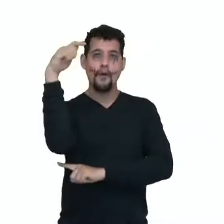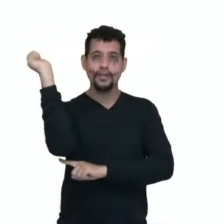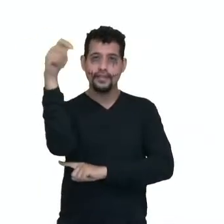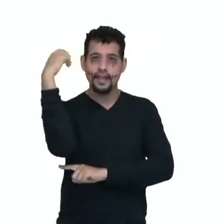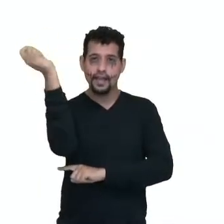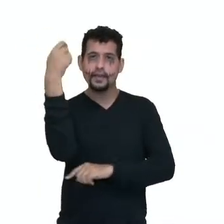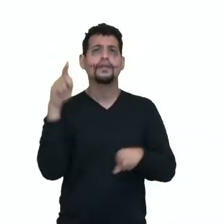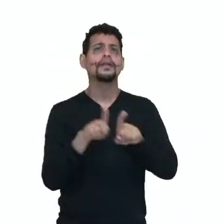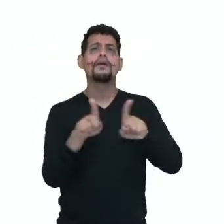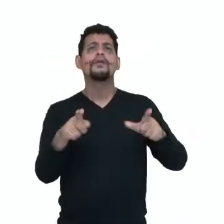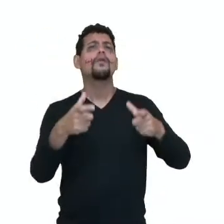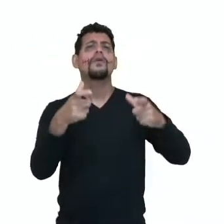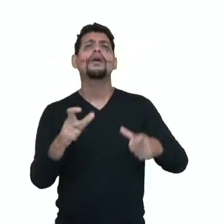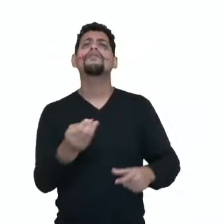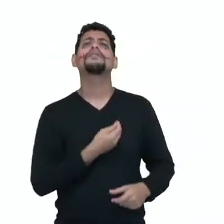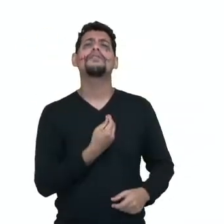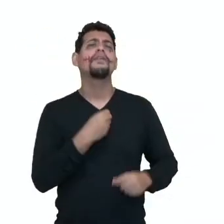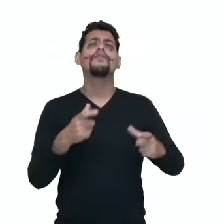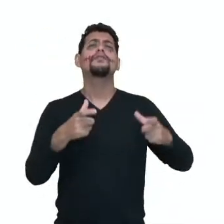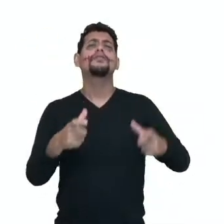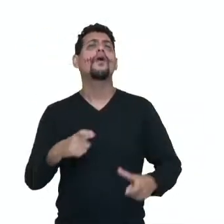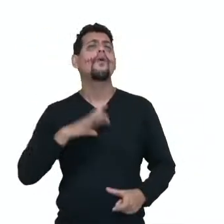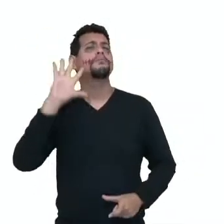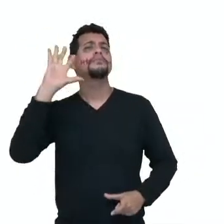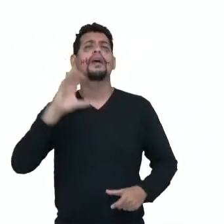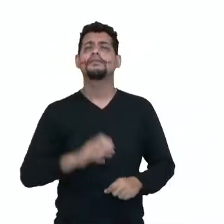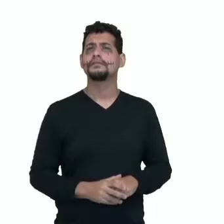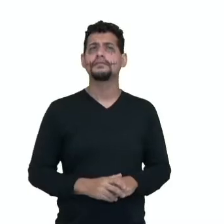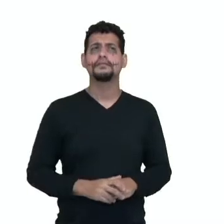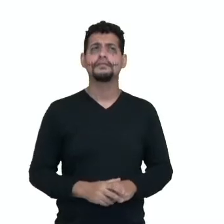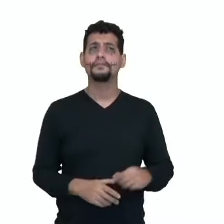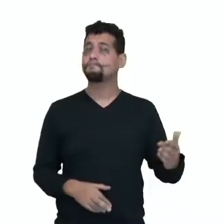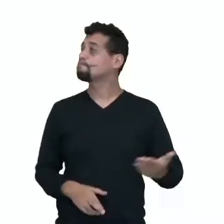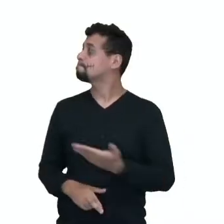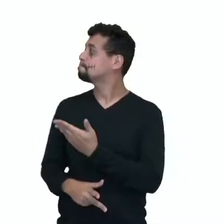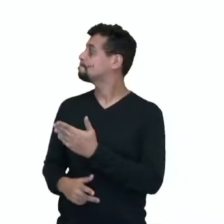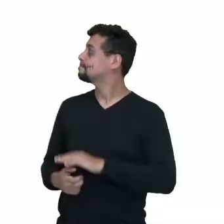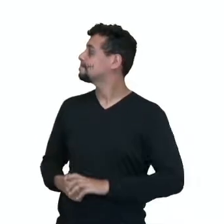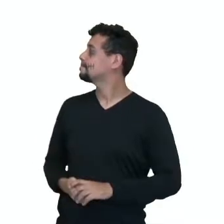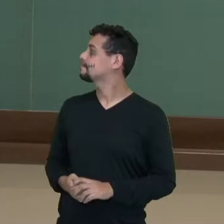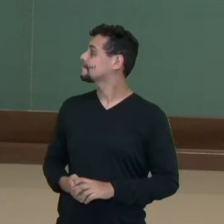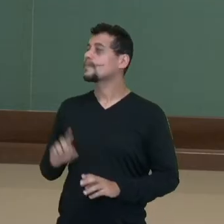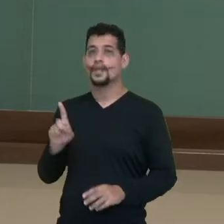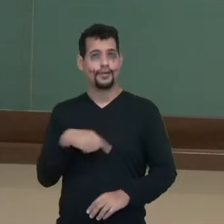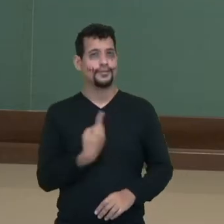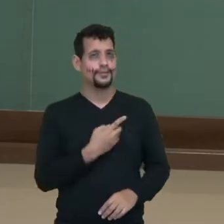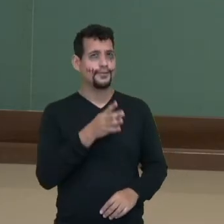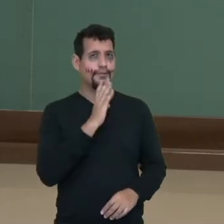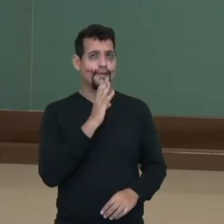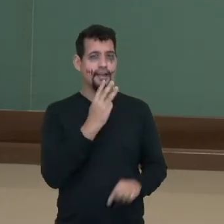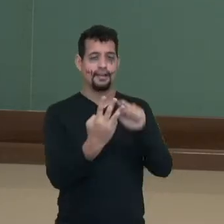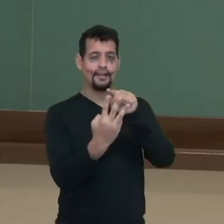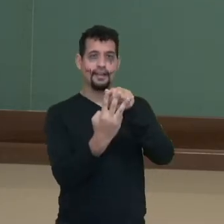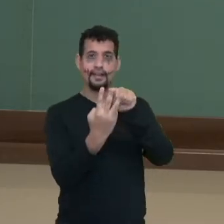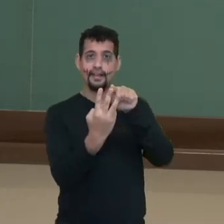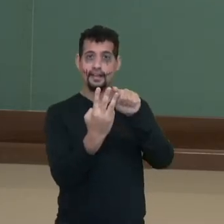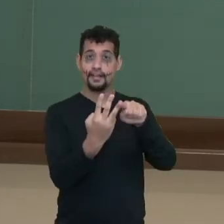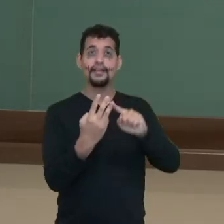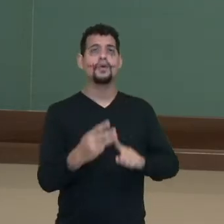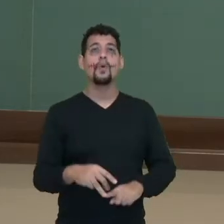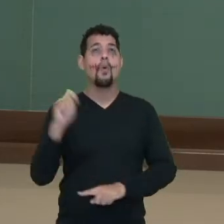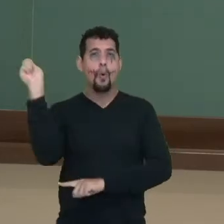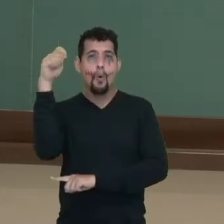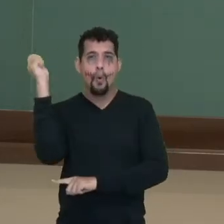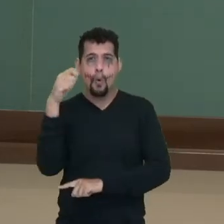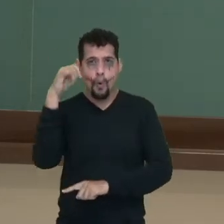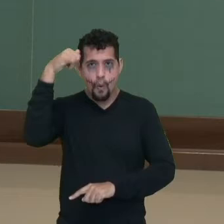la região onde vives, há outra fiesta tradicional? Aqui, ó, nós conhecemos essas, né? Rodeio,